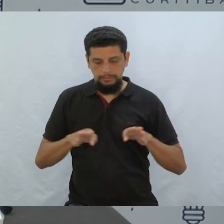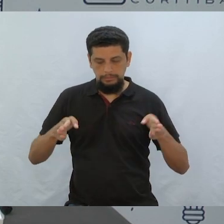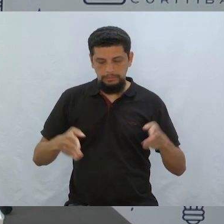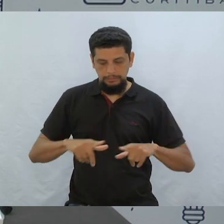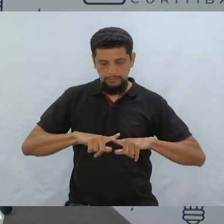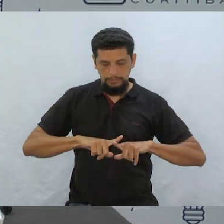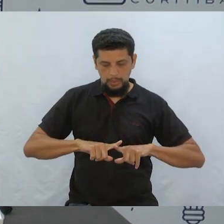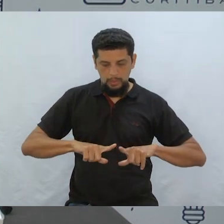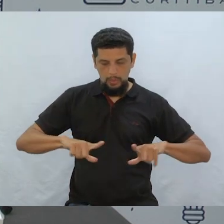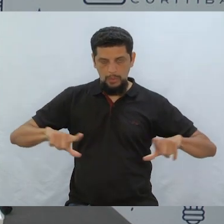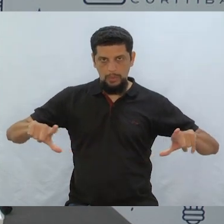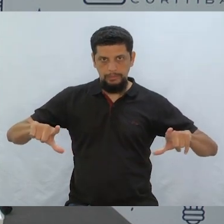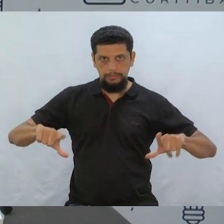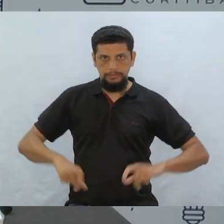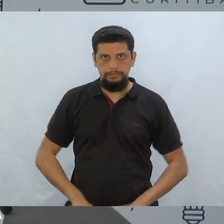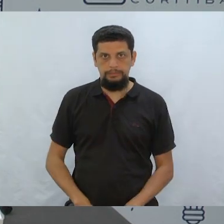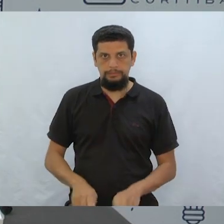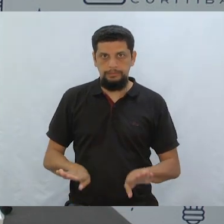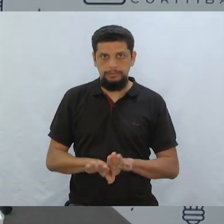as pizzas.